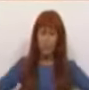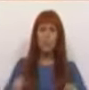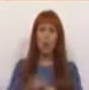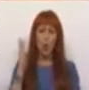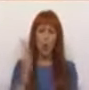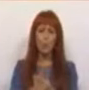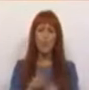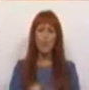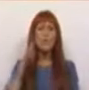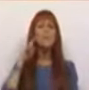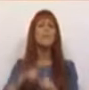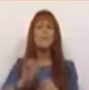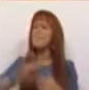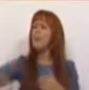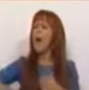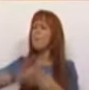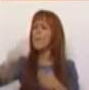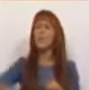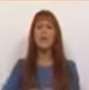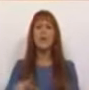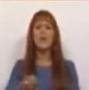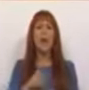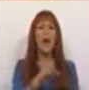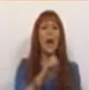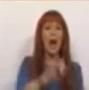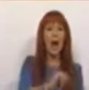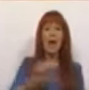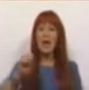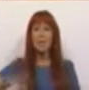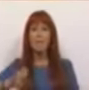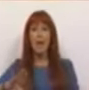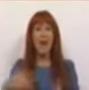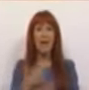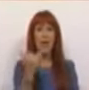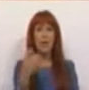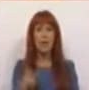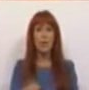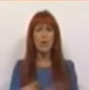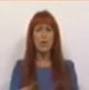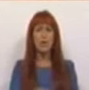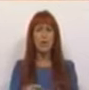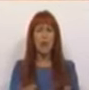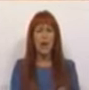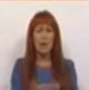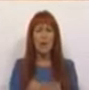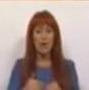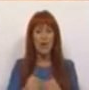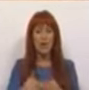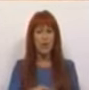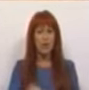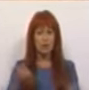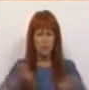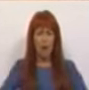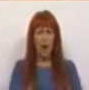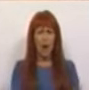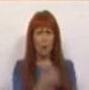um processo com vista à eliminação dos CAI e dos CMEC até 2019 e que as margens de comercialização indevidamente